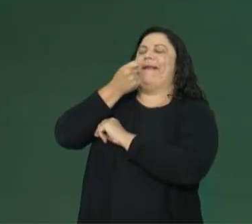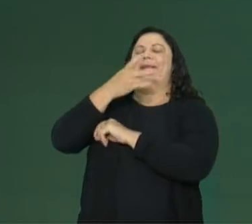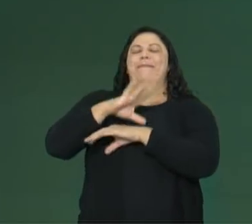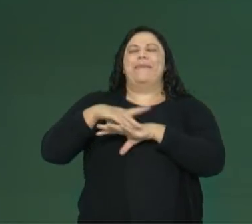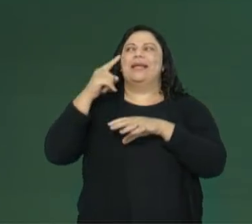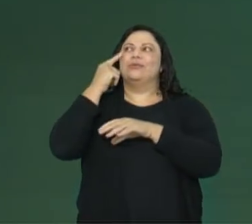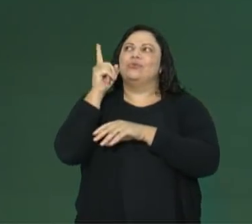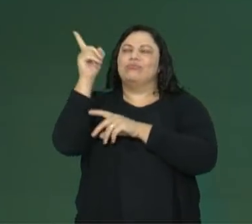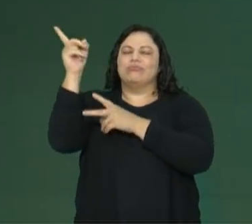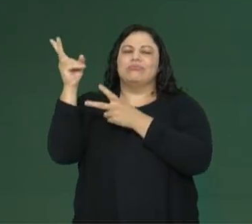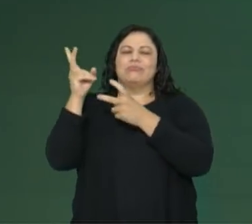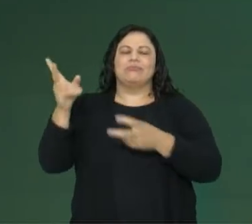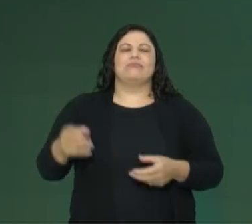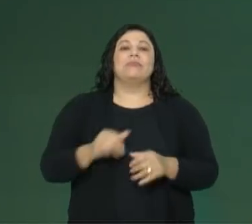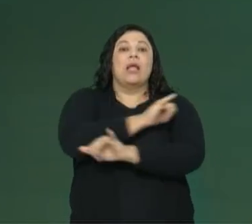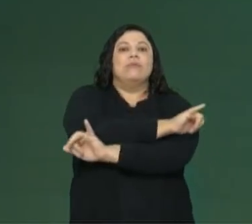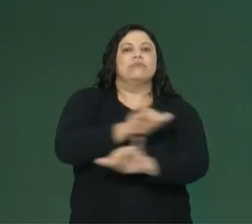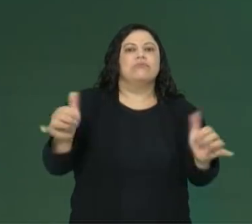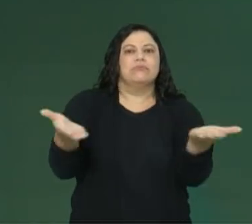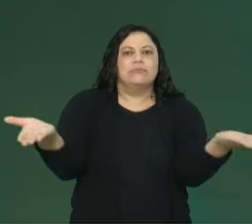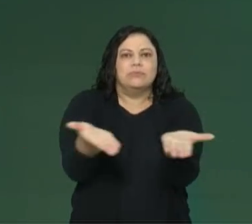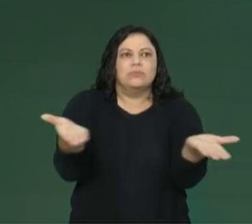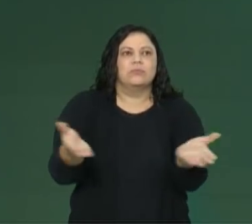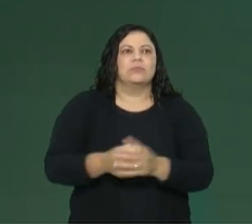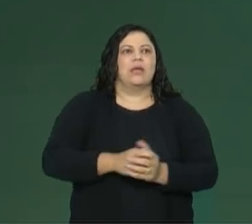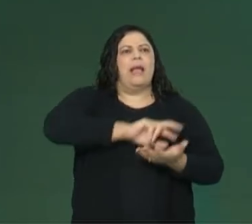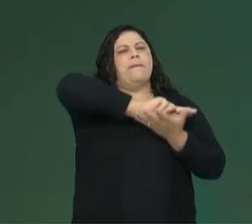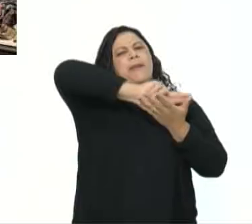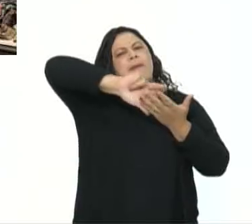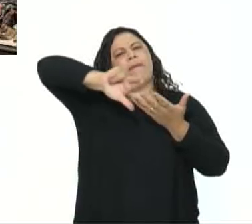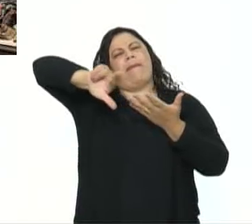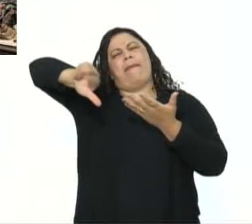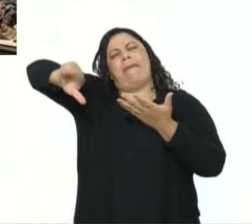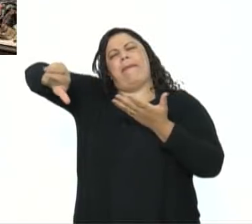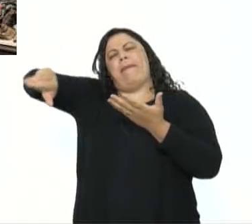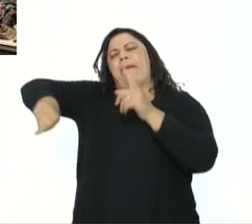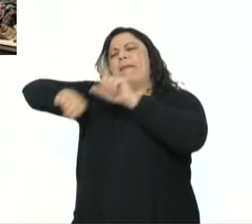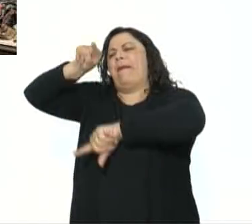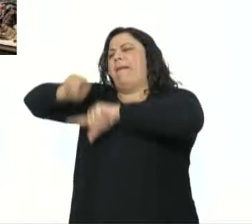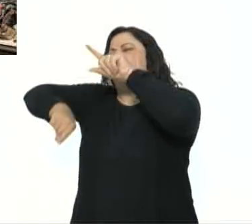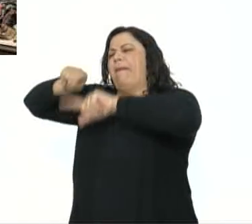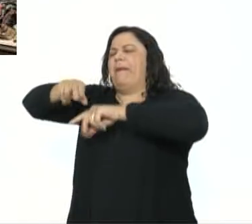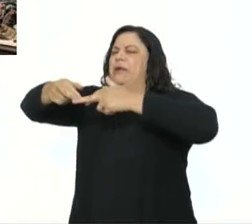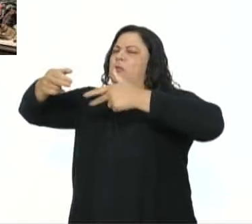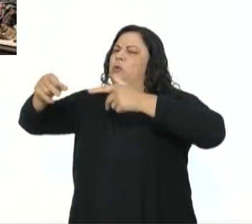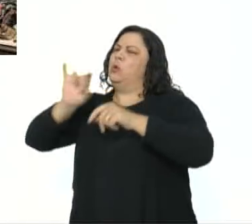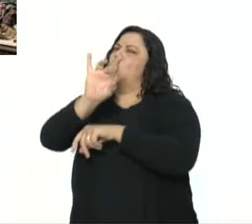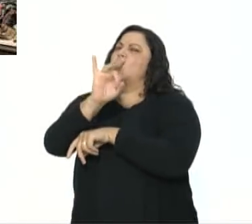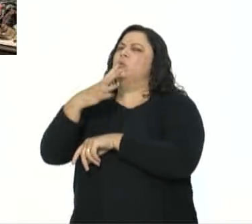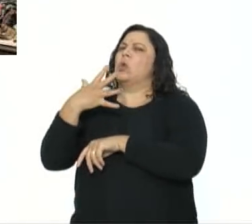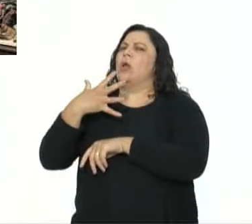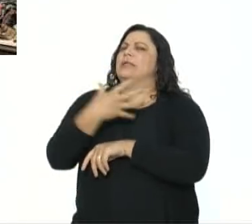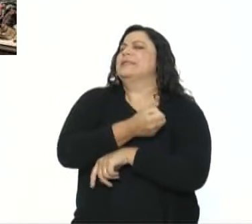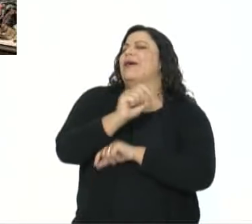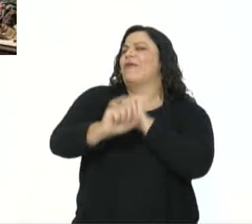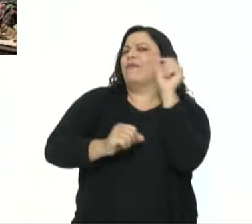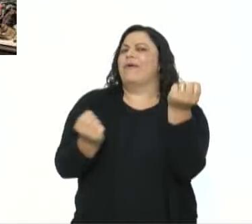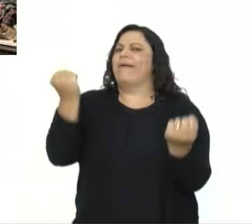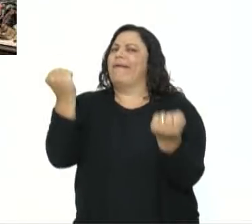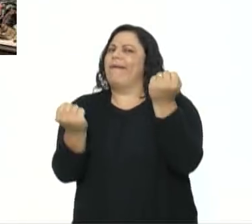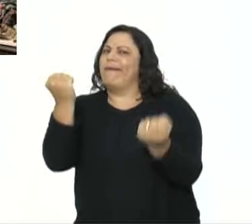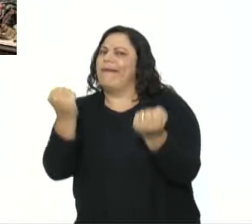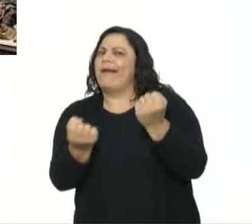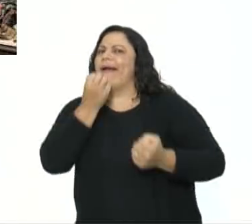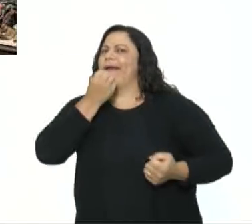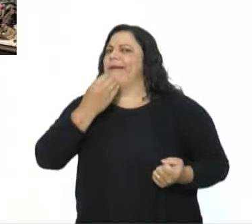só, notícia para hoje. Um monte de objetos esparramados ali, só salva o Chevette de bom na história. E as pessoas, né?